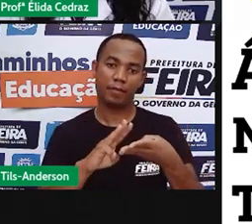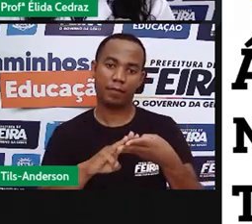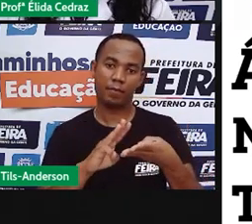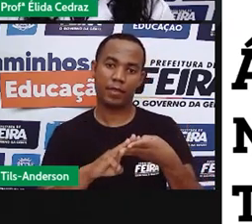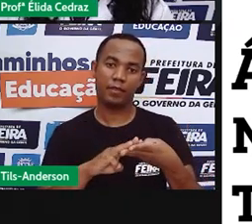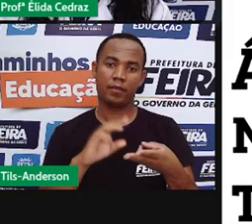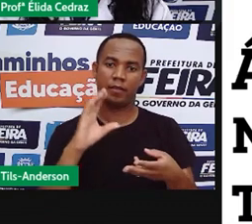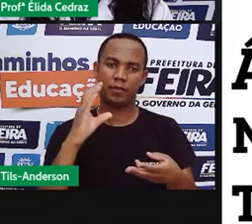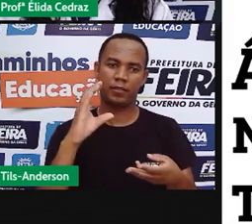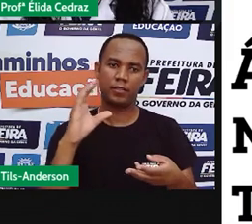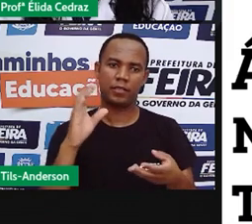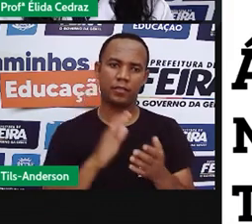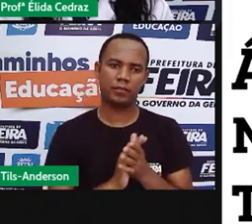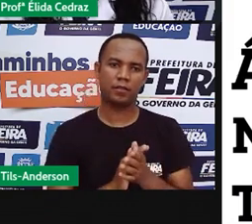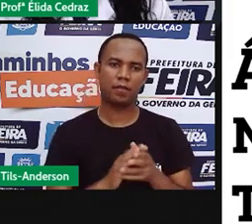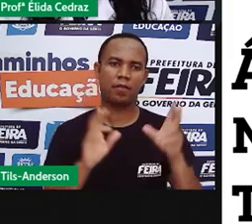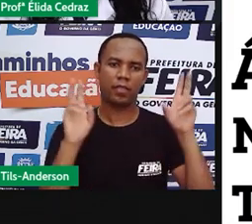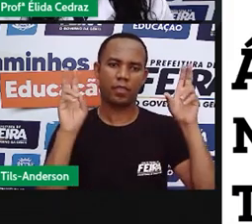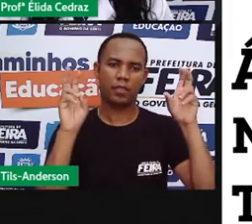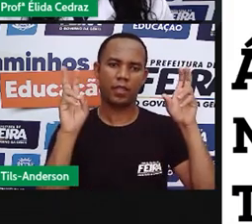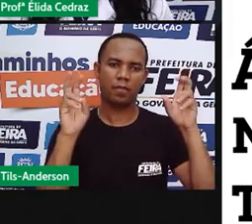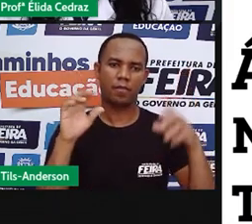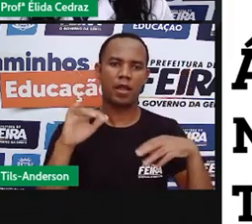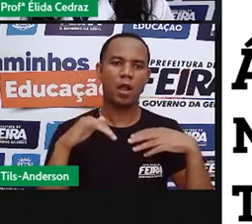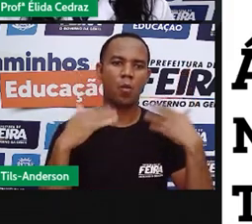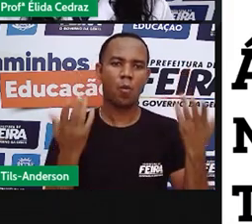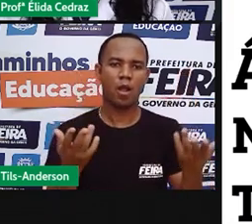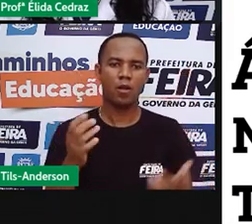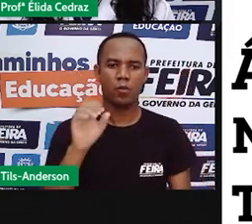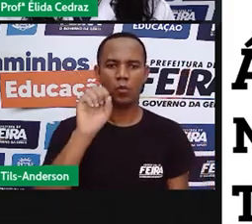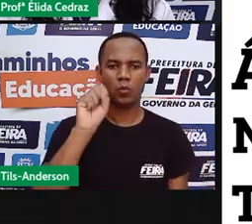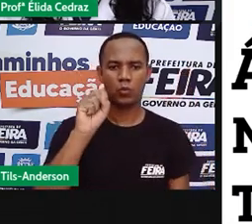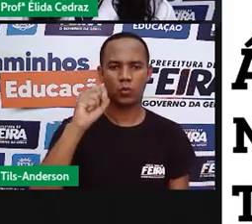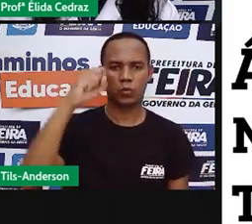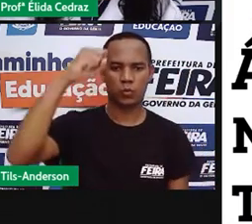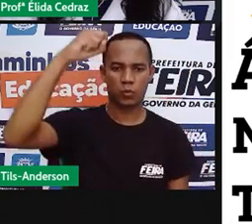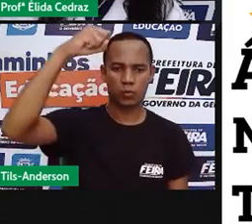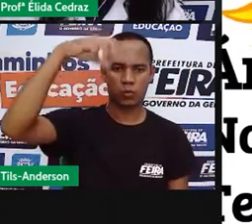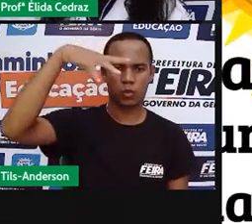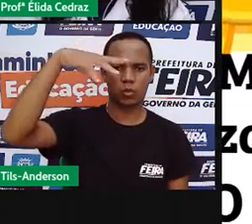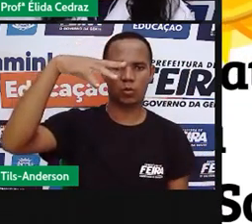hoje, o Sol e os seres vivos. Vamos lá?